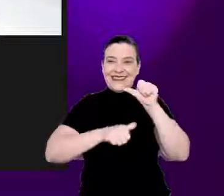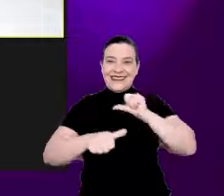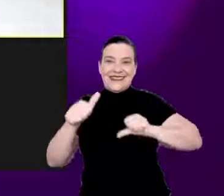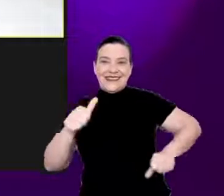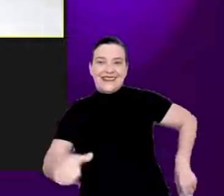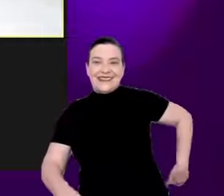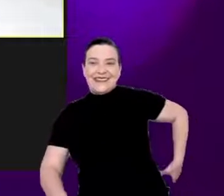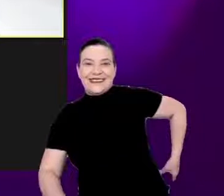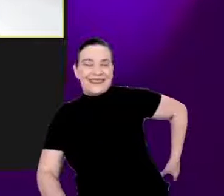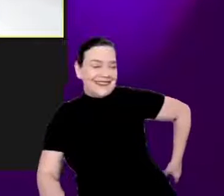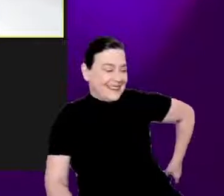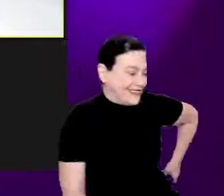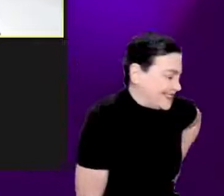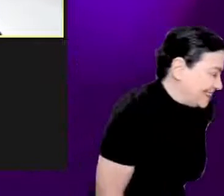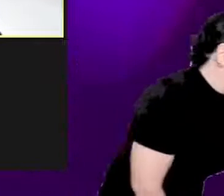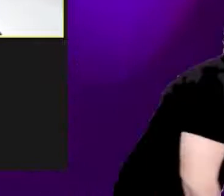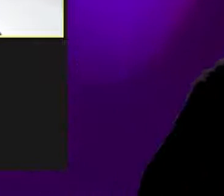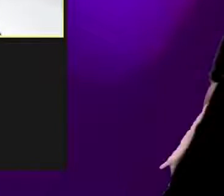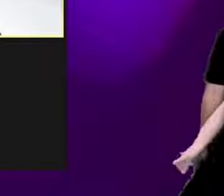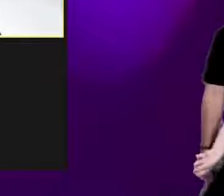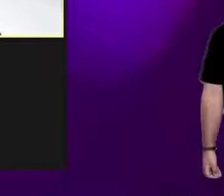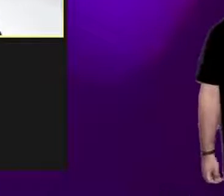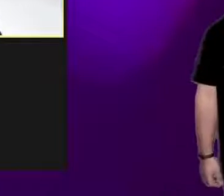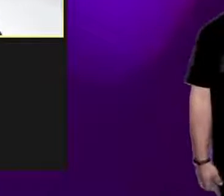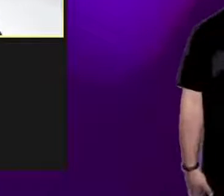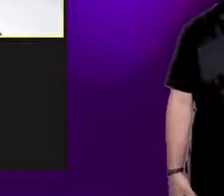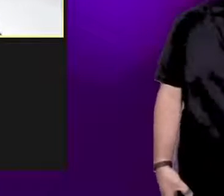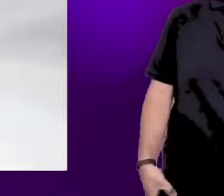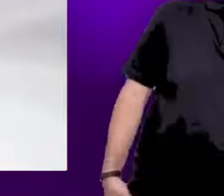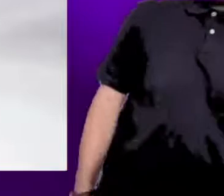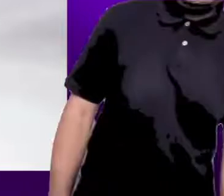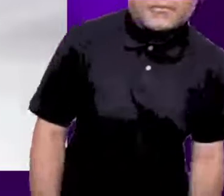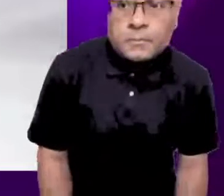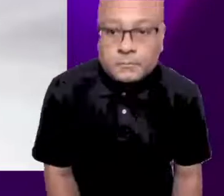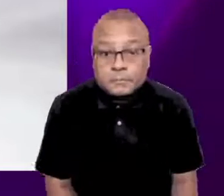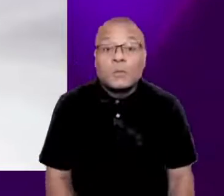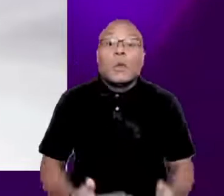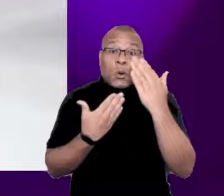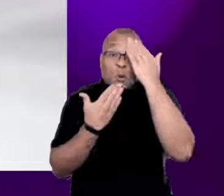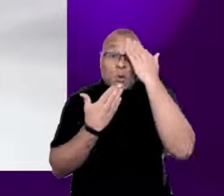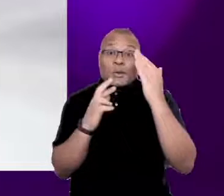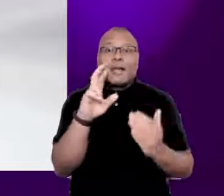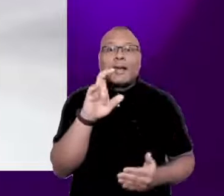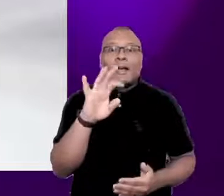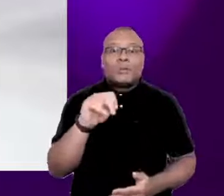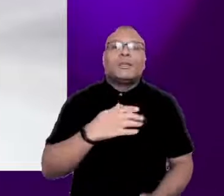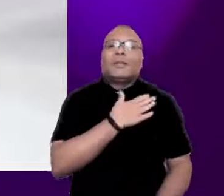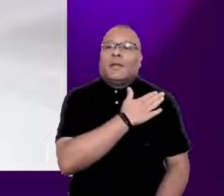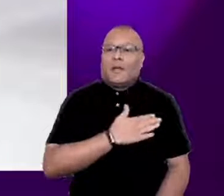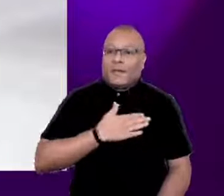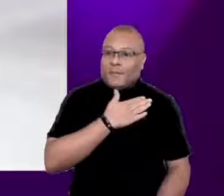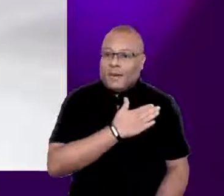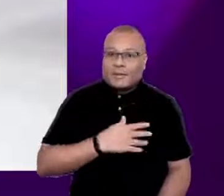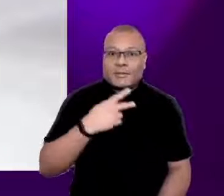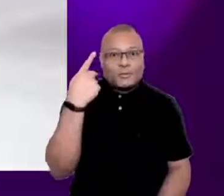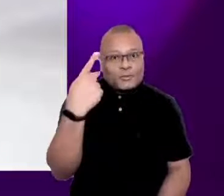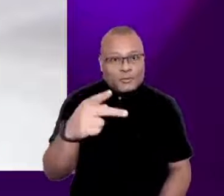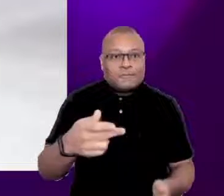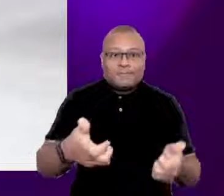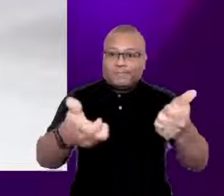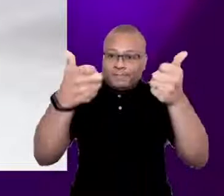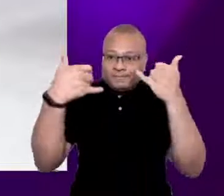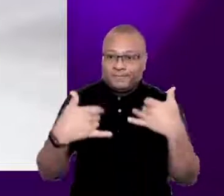Muito obrigado, Rita. É sempre muito prazeroso te ouvir. Você que traz para nós essa cultura